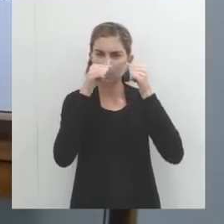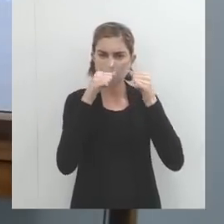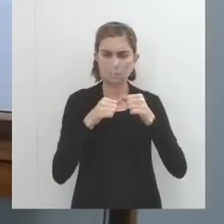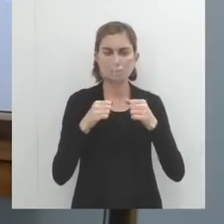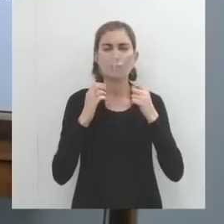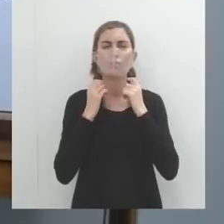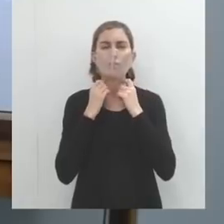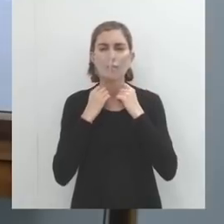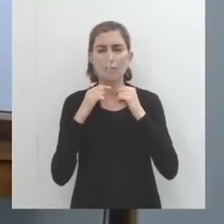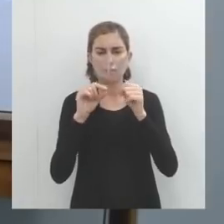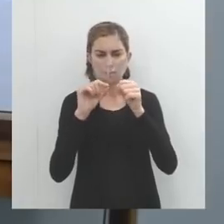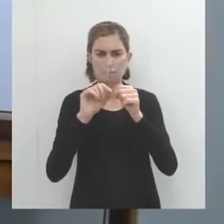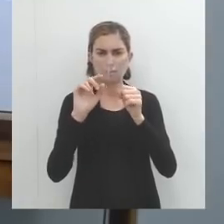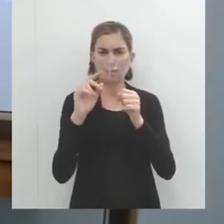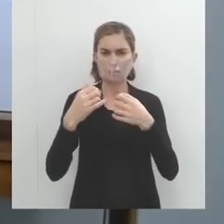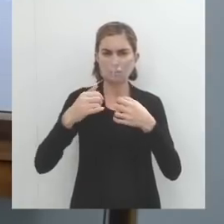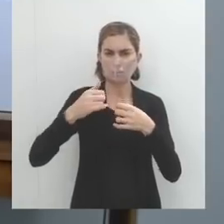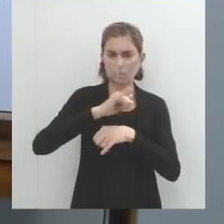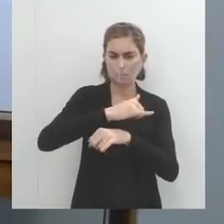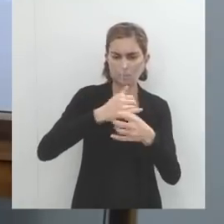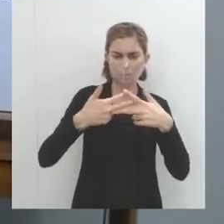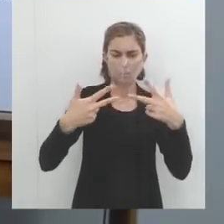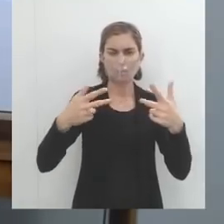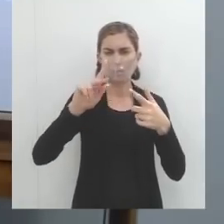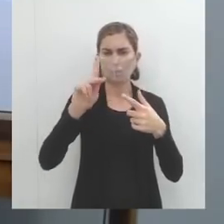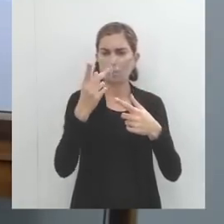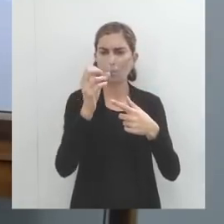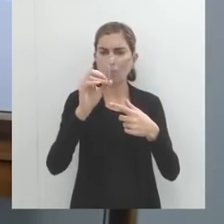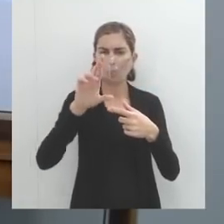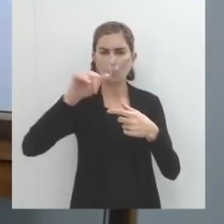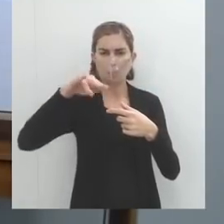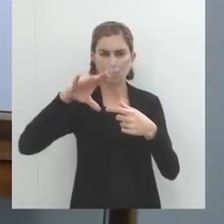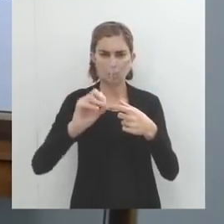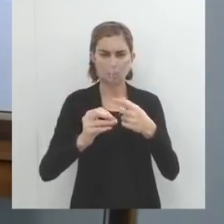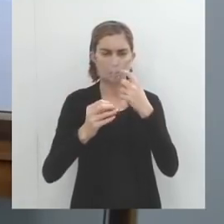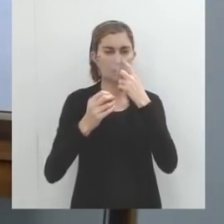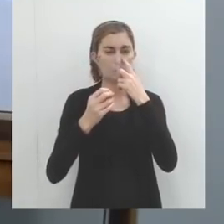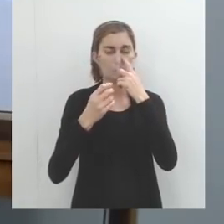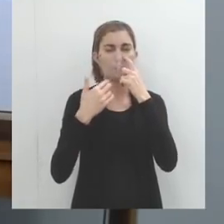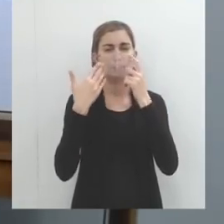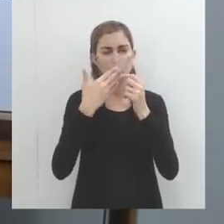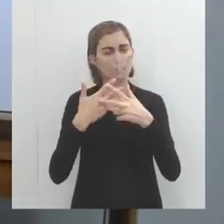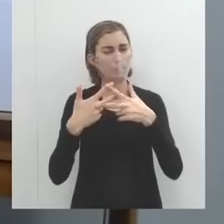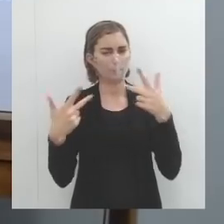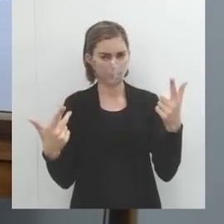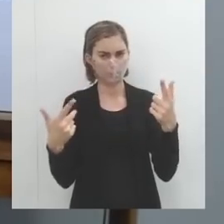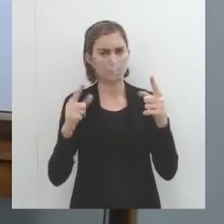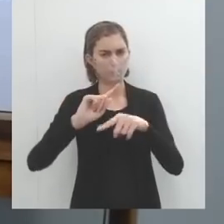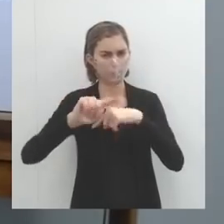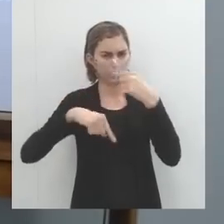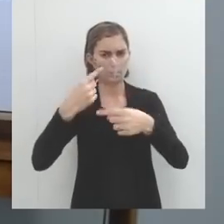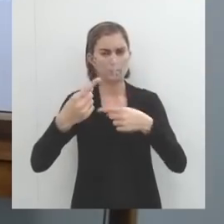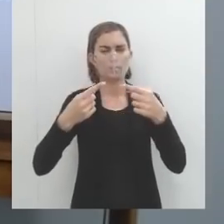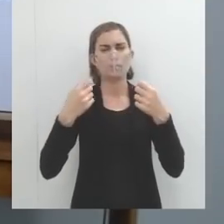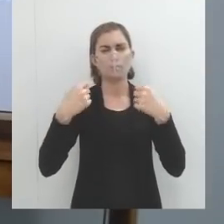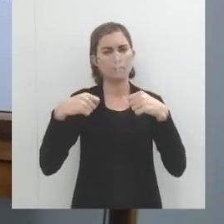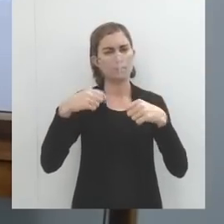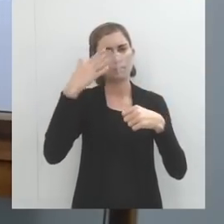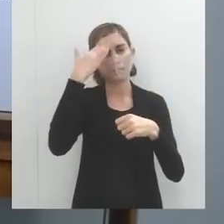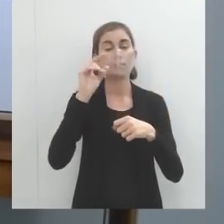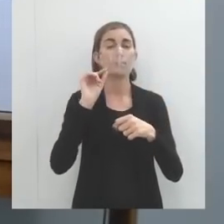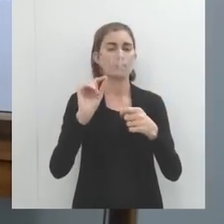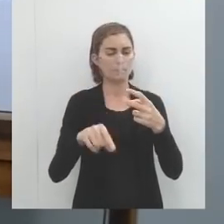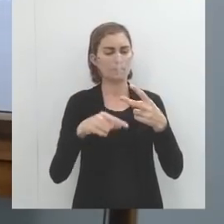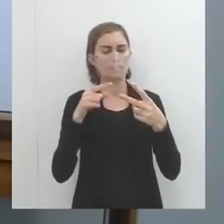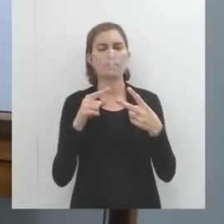produzir hormônio. Beleza? Não esquece isso não, glândula mista, tá? Aí assim, depois dos testículos, André, eu vou ter que saber o quê? Olha,